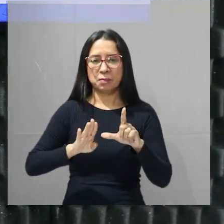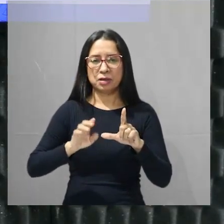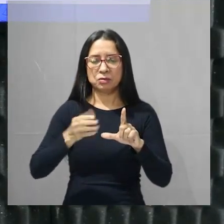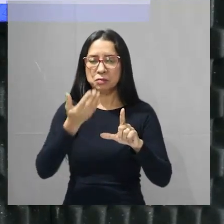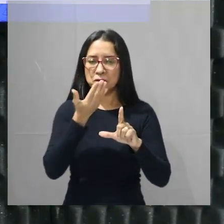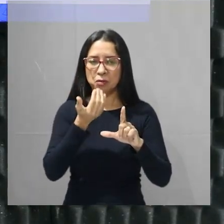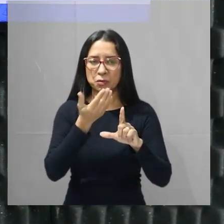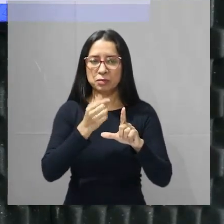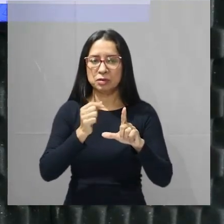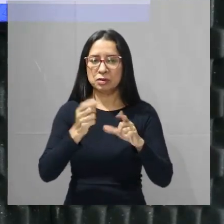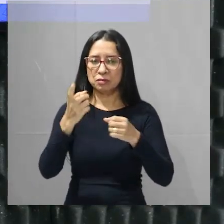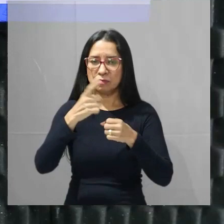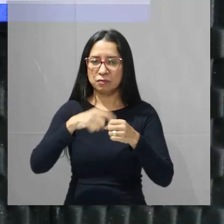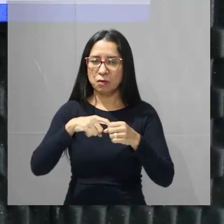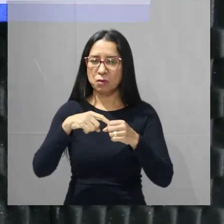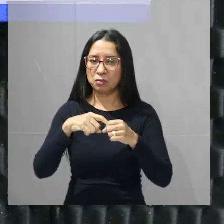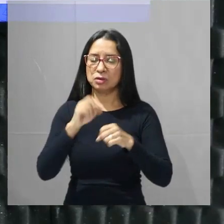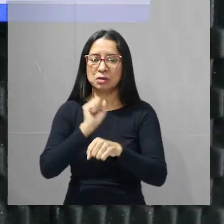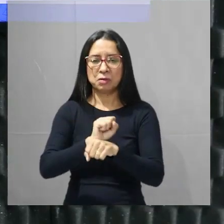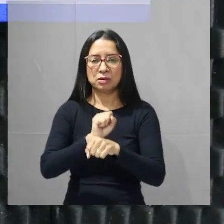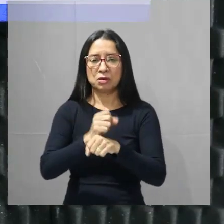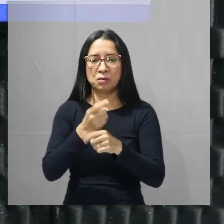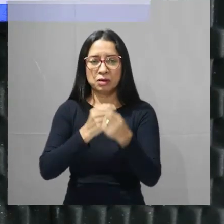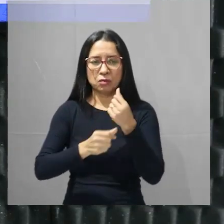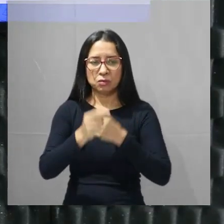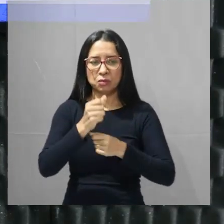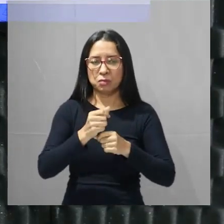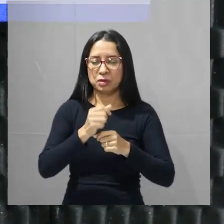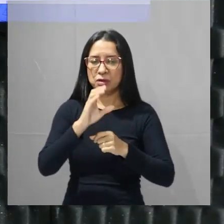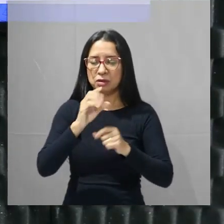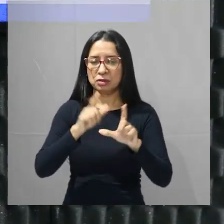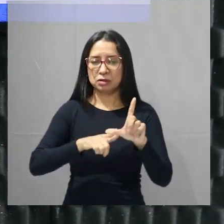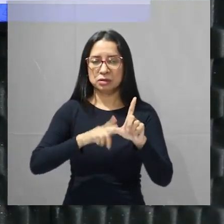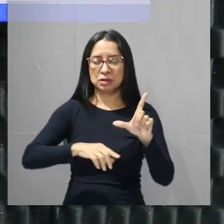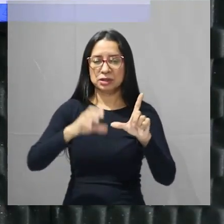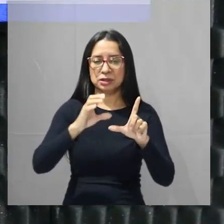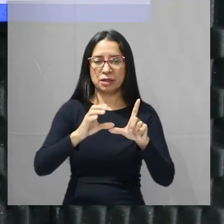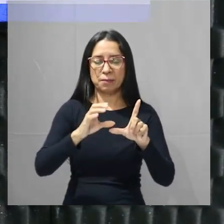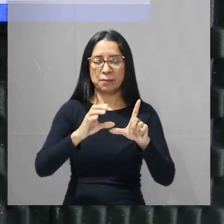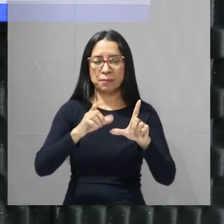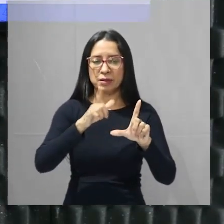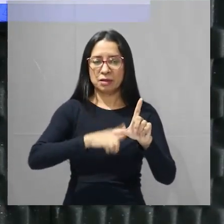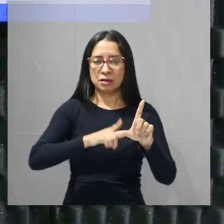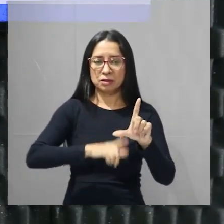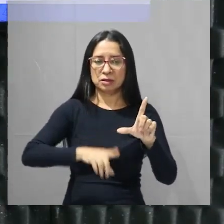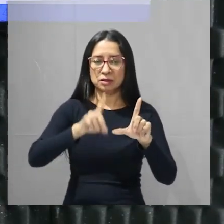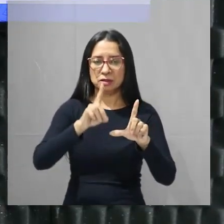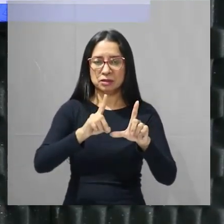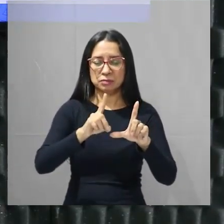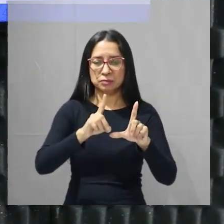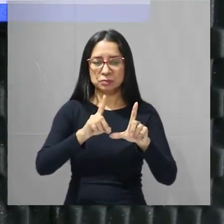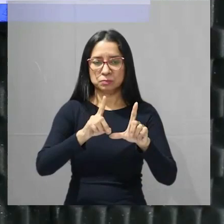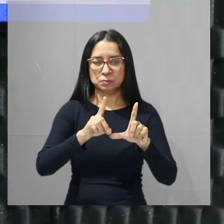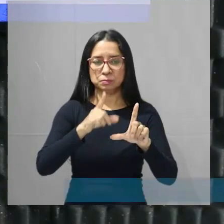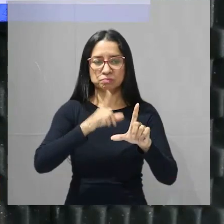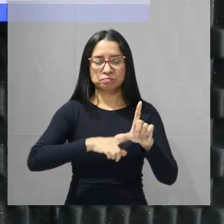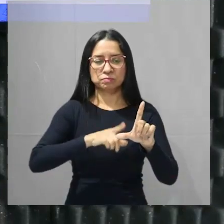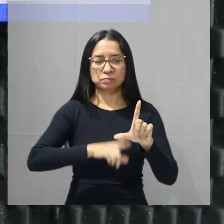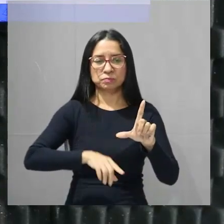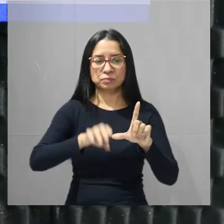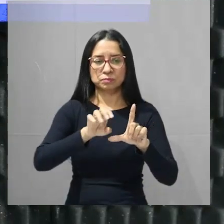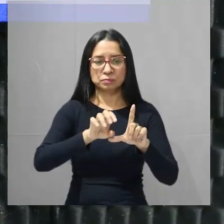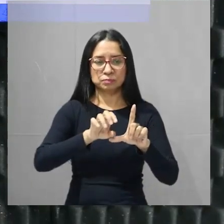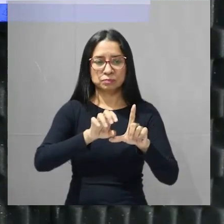da estatização econômica? Também não. Ampliação do poder de consumo? Negativo. Subordinação aos fluxos globais?